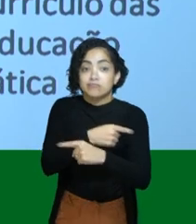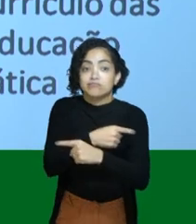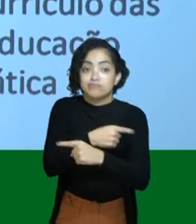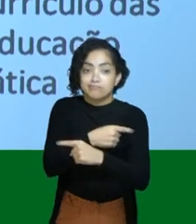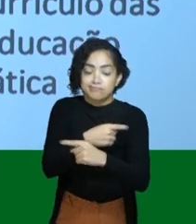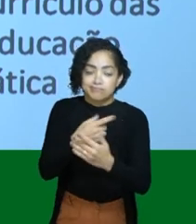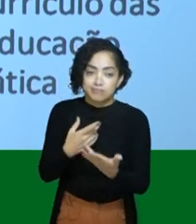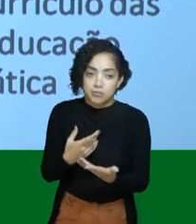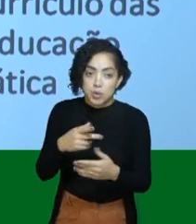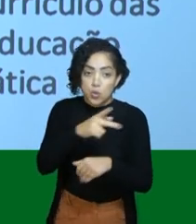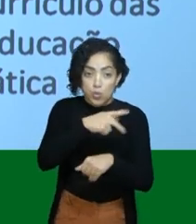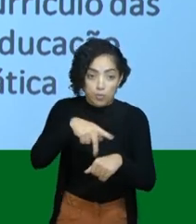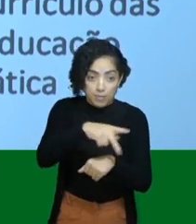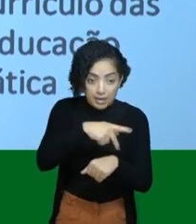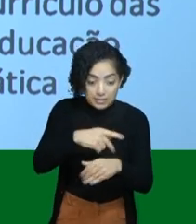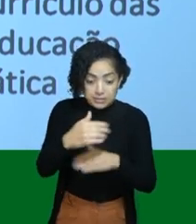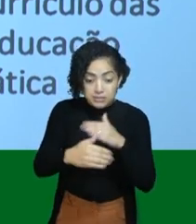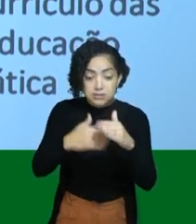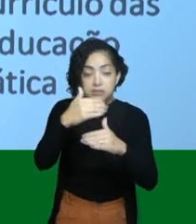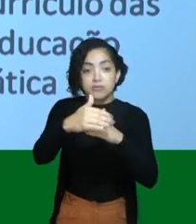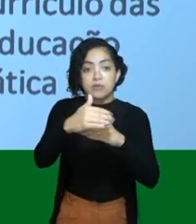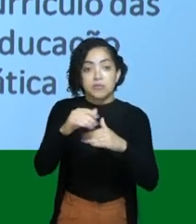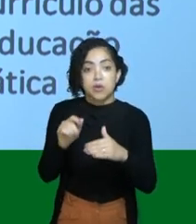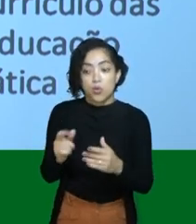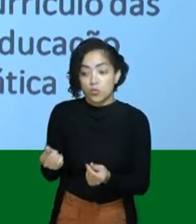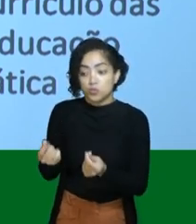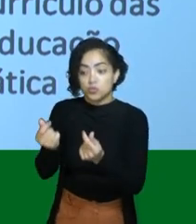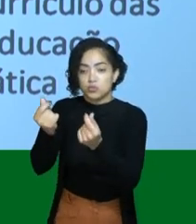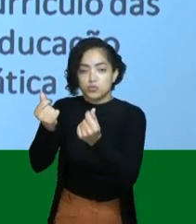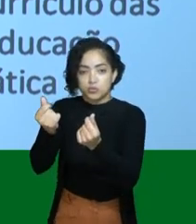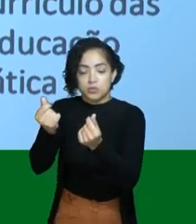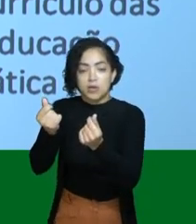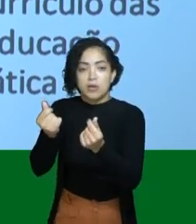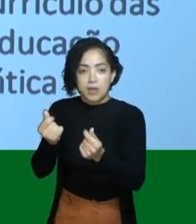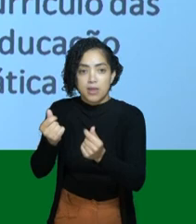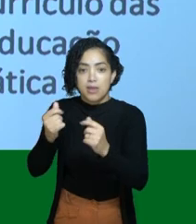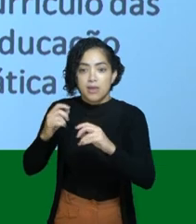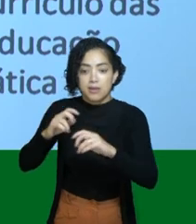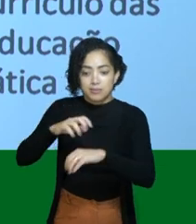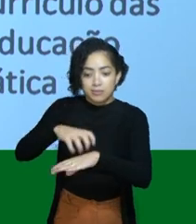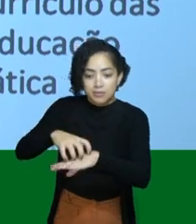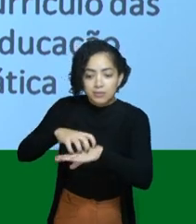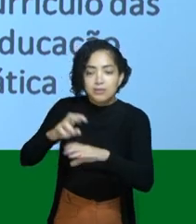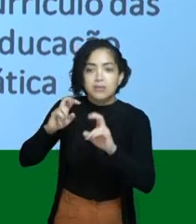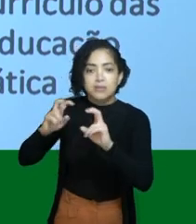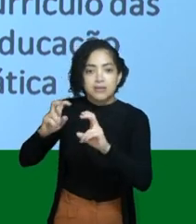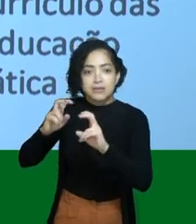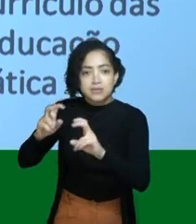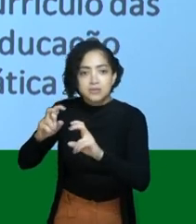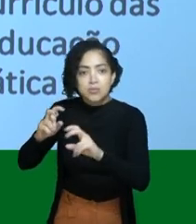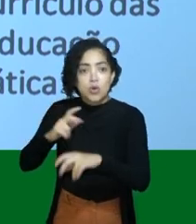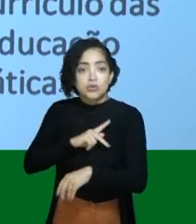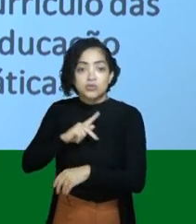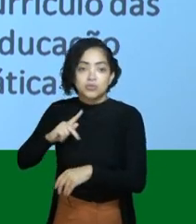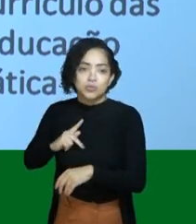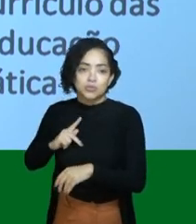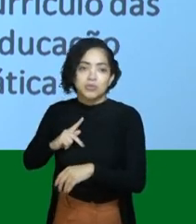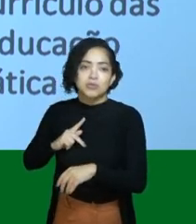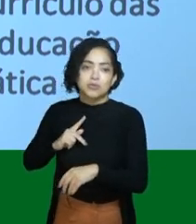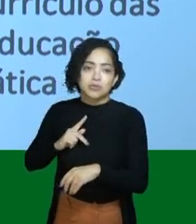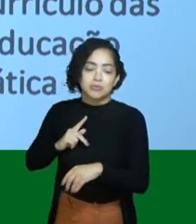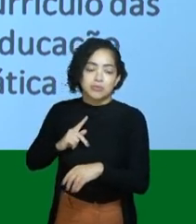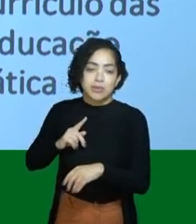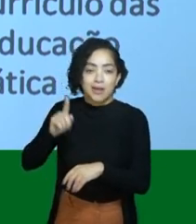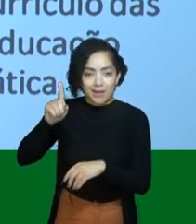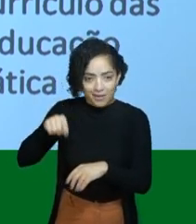né? Que um país é desenvolvido é onde os ricos usam transporte público. E é verdade, isso é a maior verdade que,